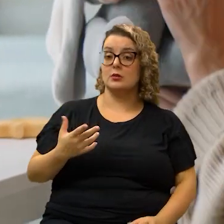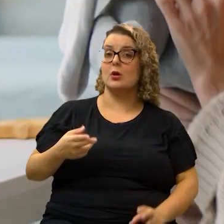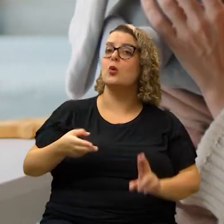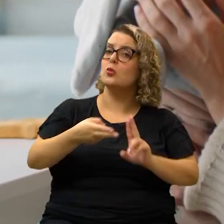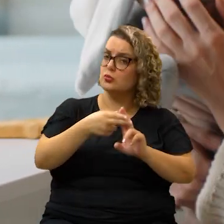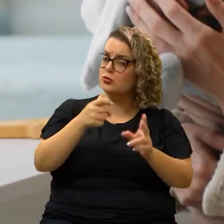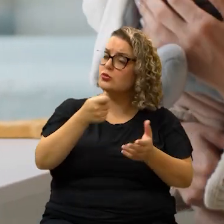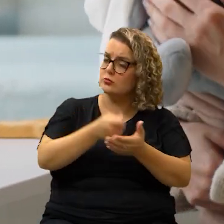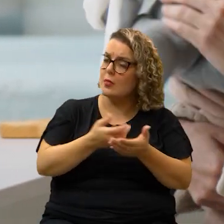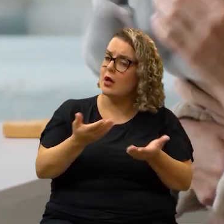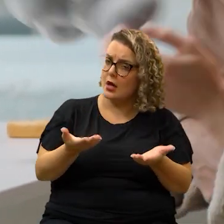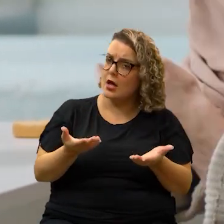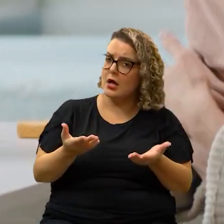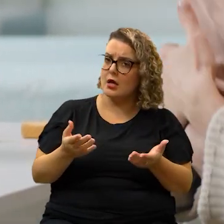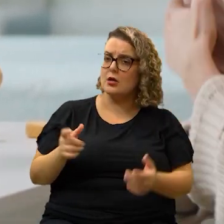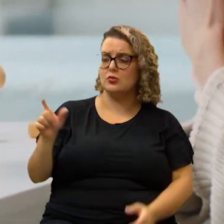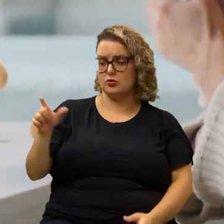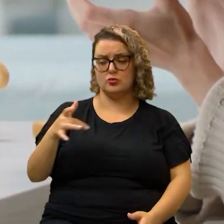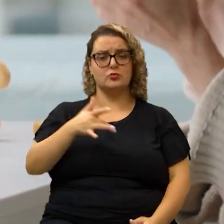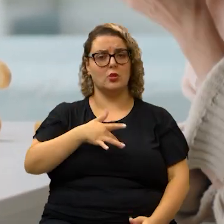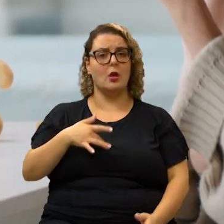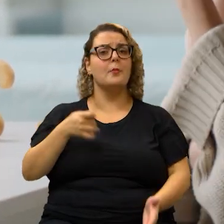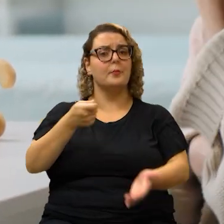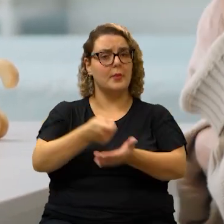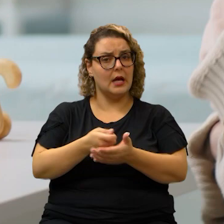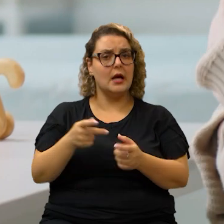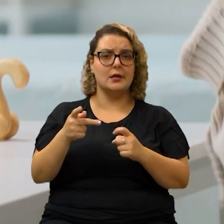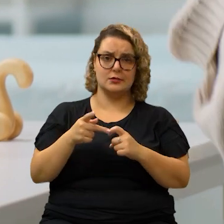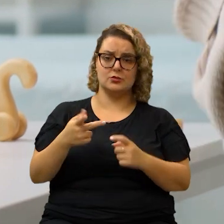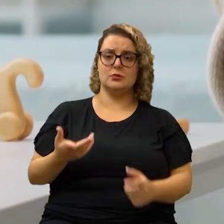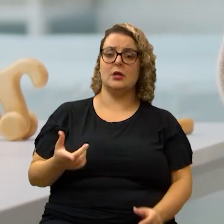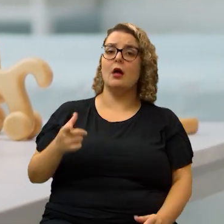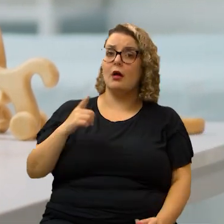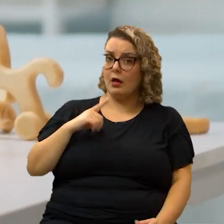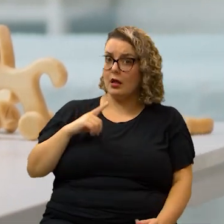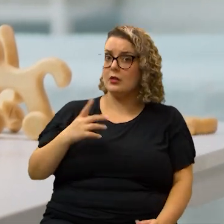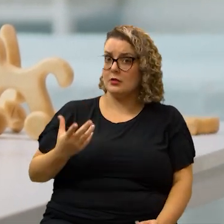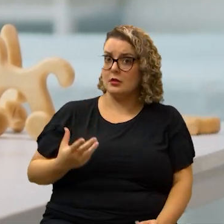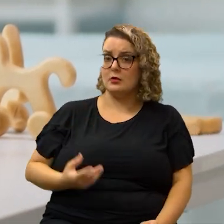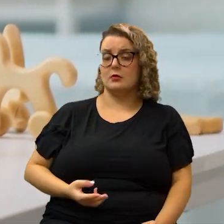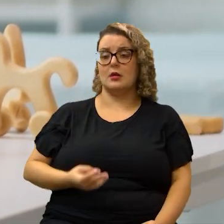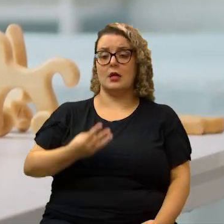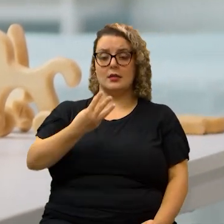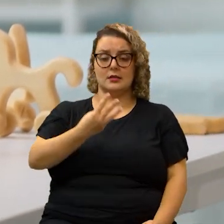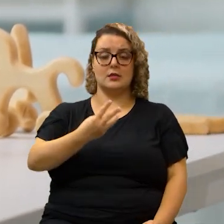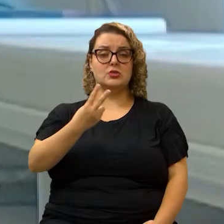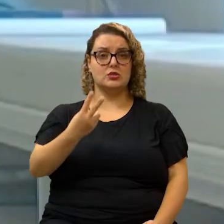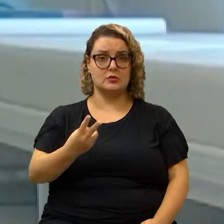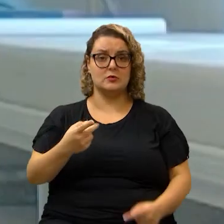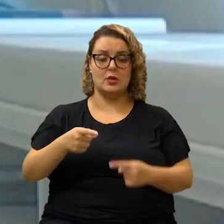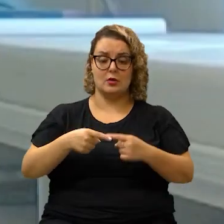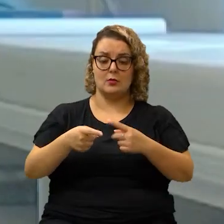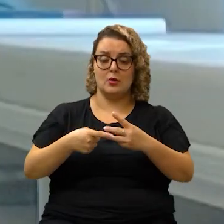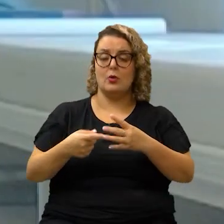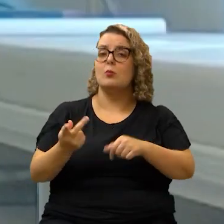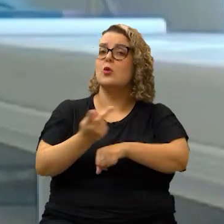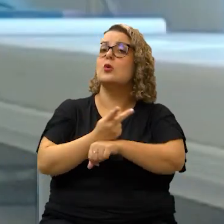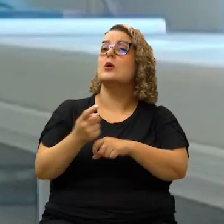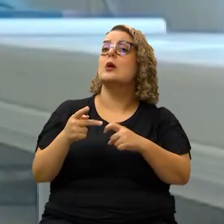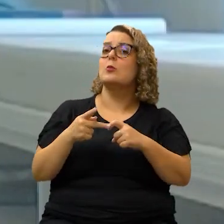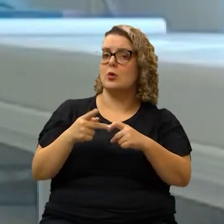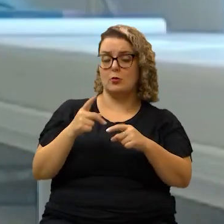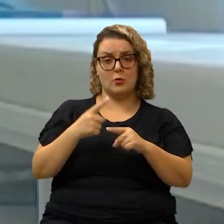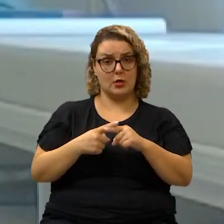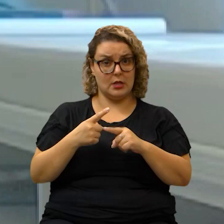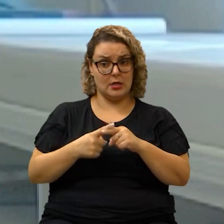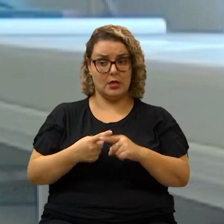pagam essa consulta, isso existe. 32ª semana, procurar o pediatra. Por quê? ela vai ver se tem empatia com o pediatra,